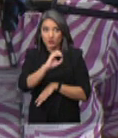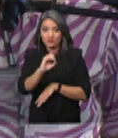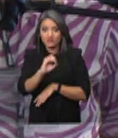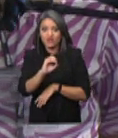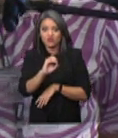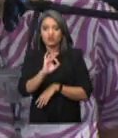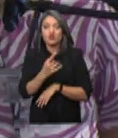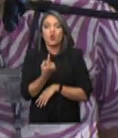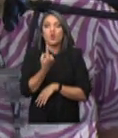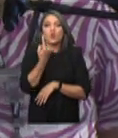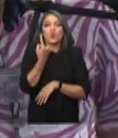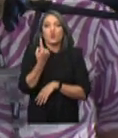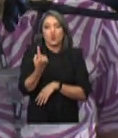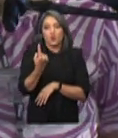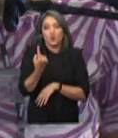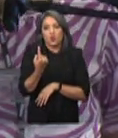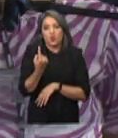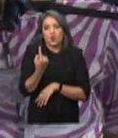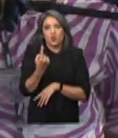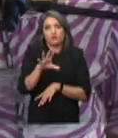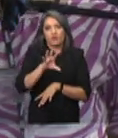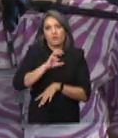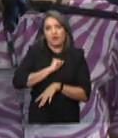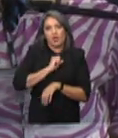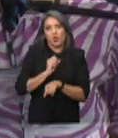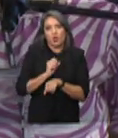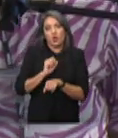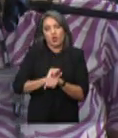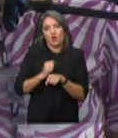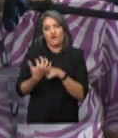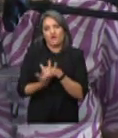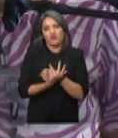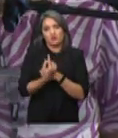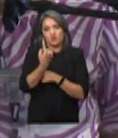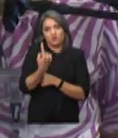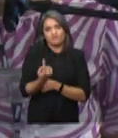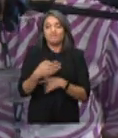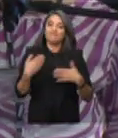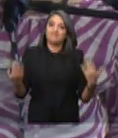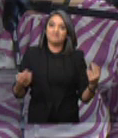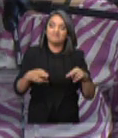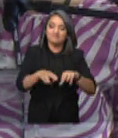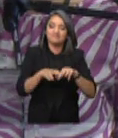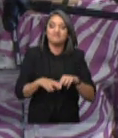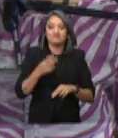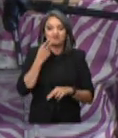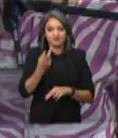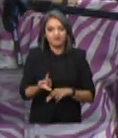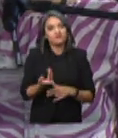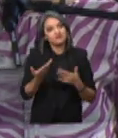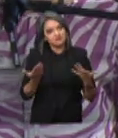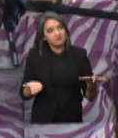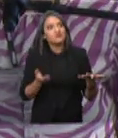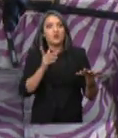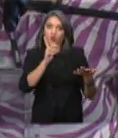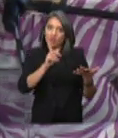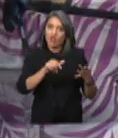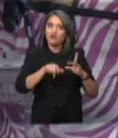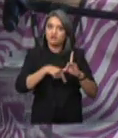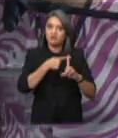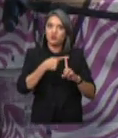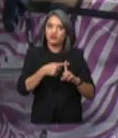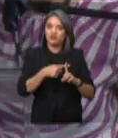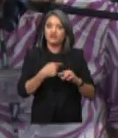uma contraiu o vírus da covid-19 Por isso que eu digo que é uma foi uma boa prática